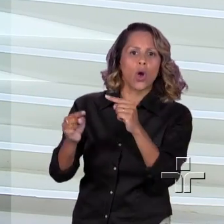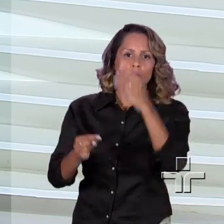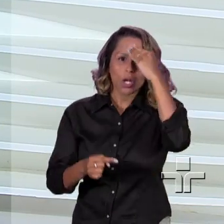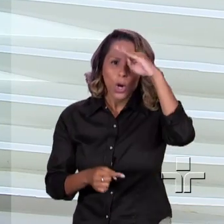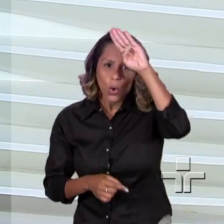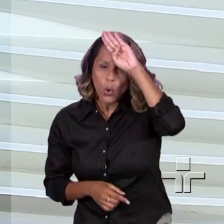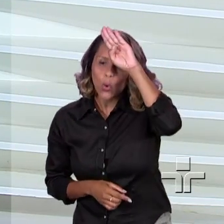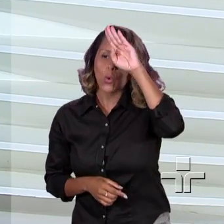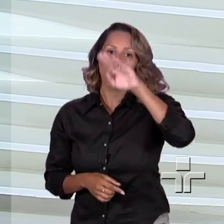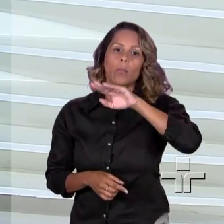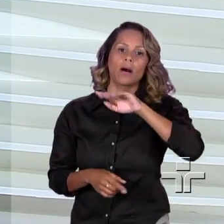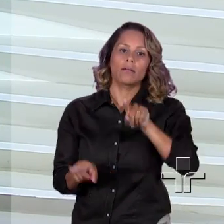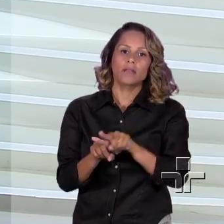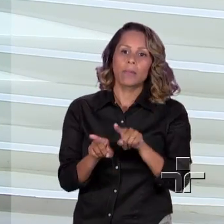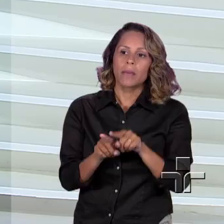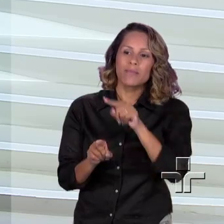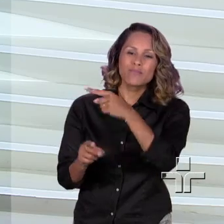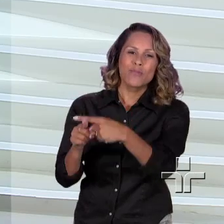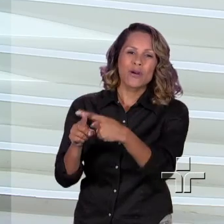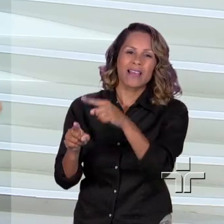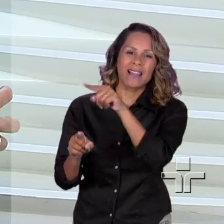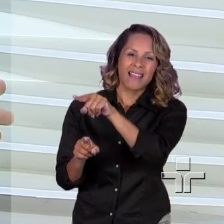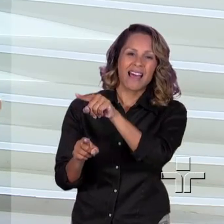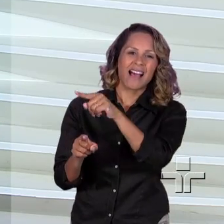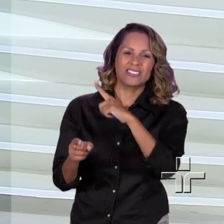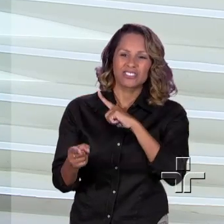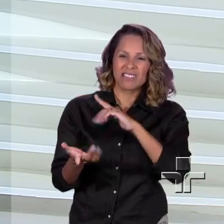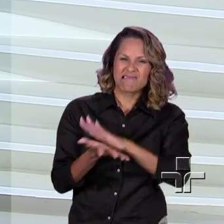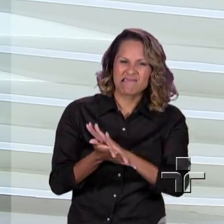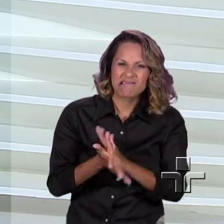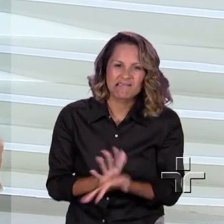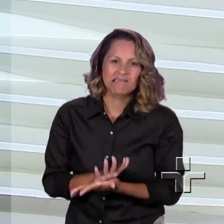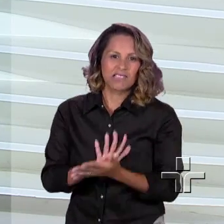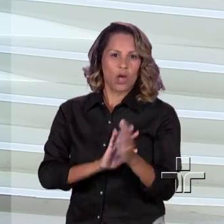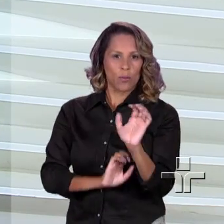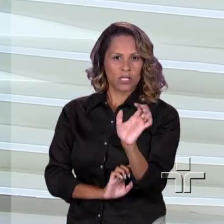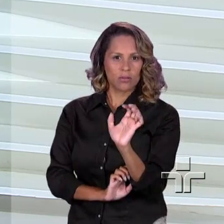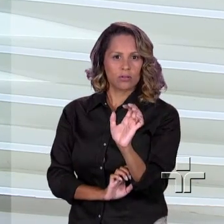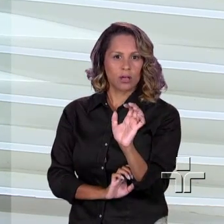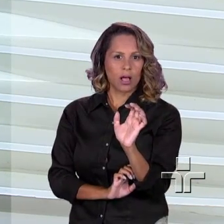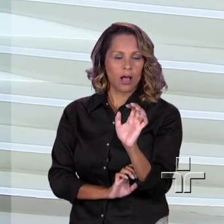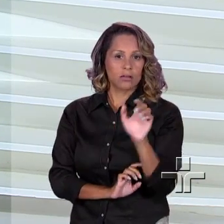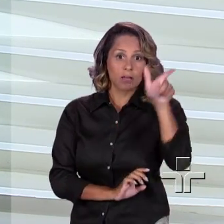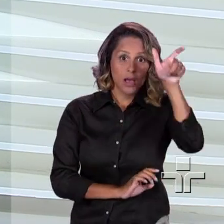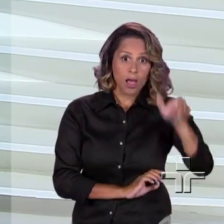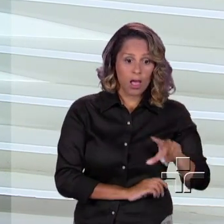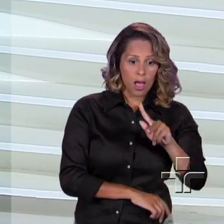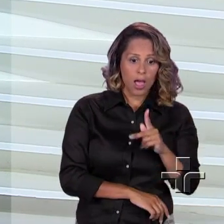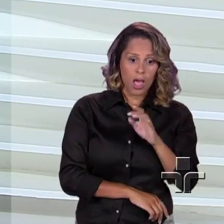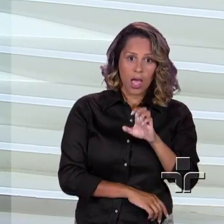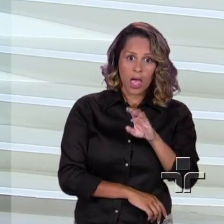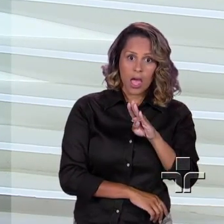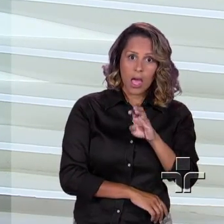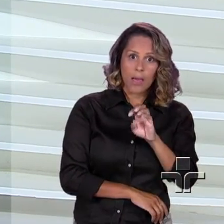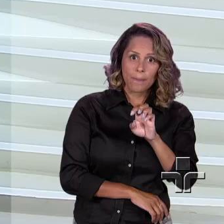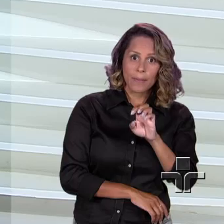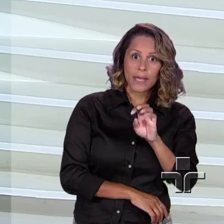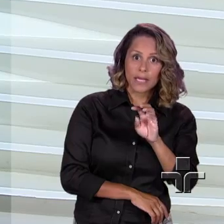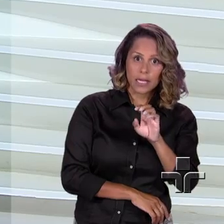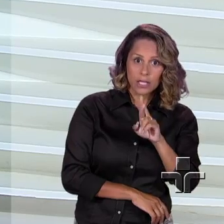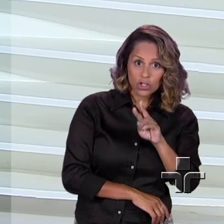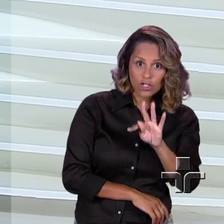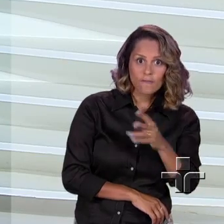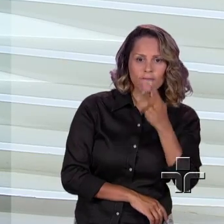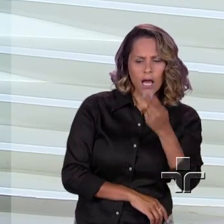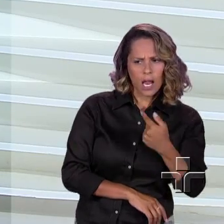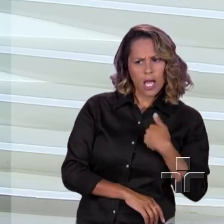quarentena aos homossexuais, até apelando o fato que ele era um guerrilheiro no passado, e vai responder fortemente contra a